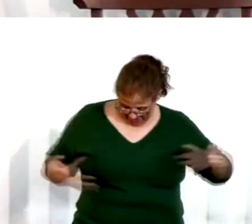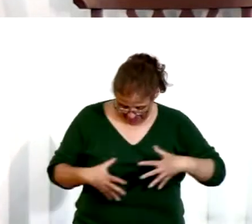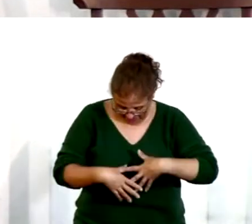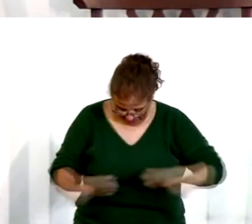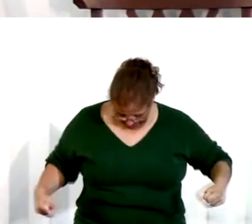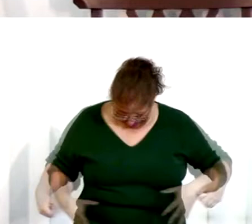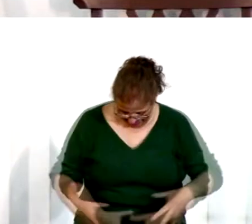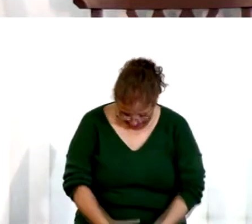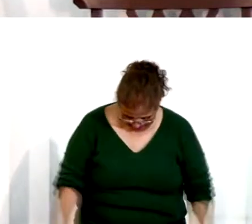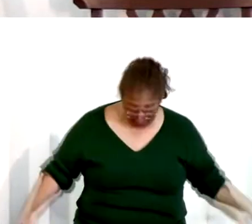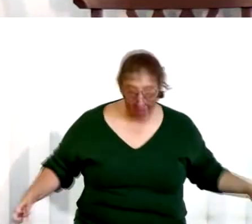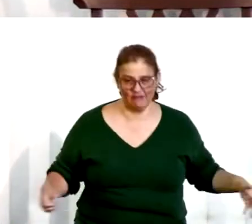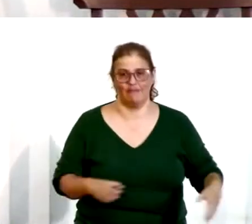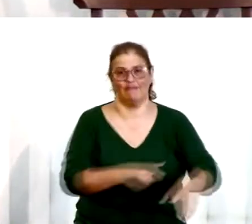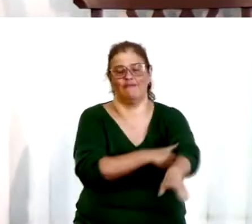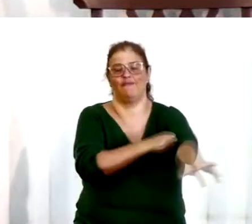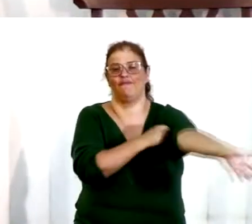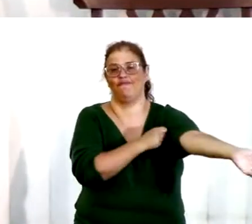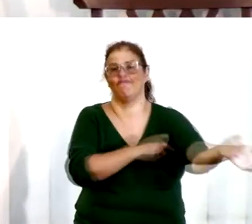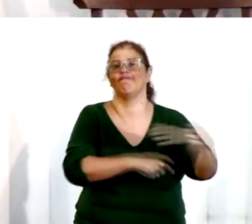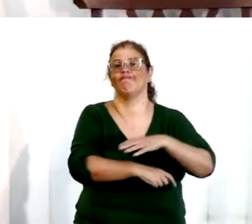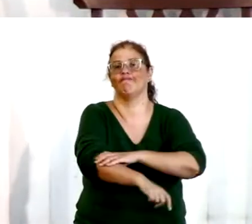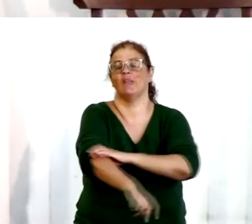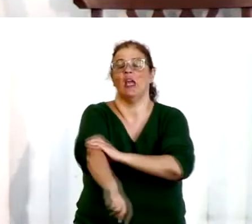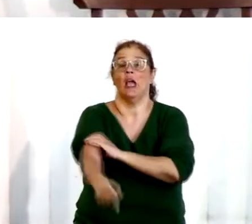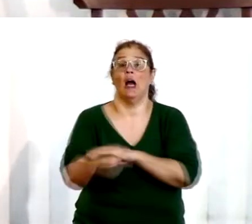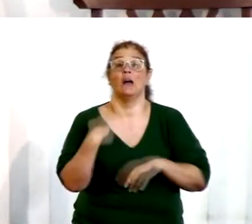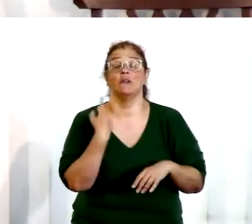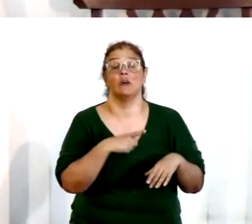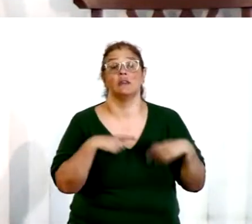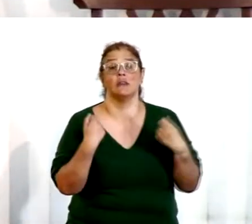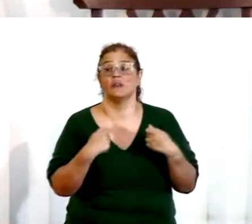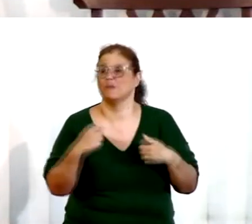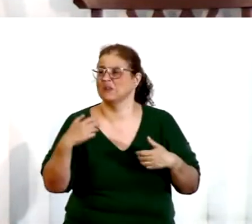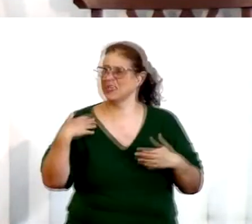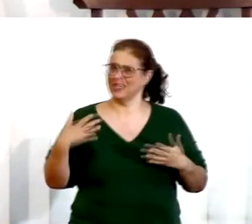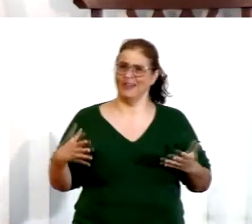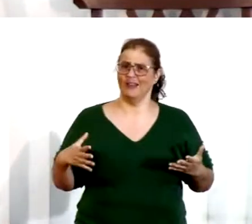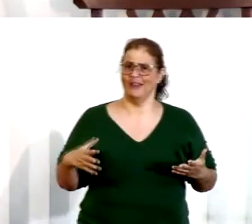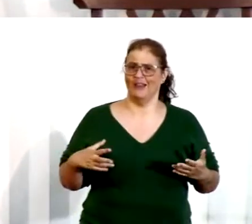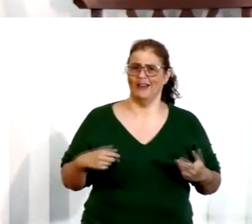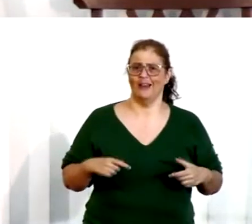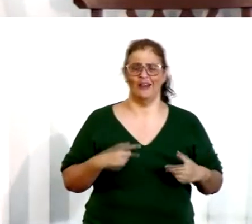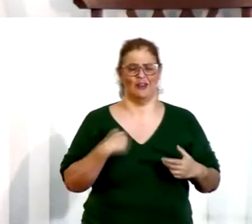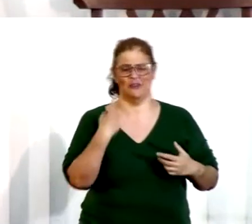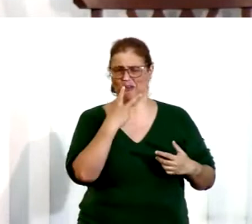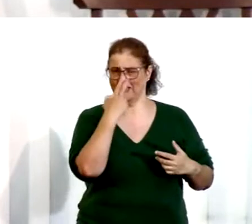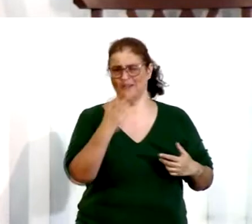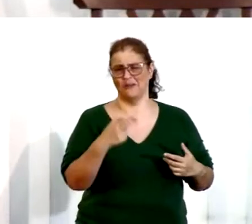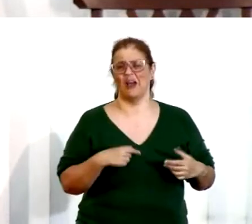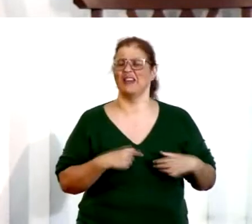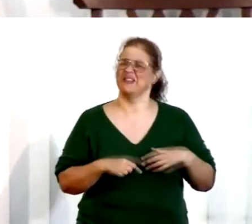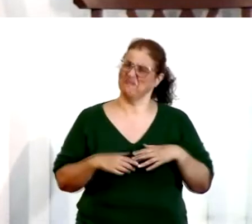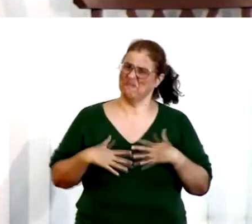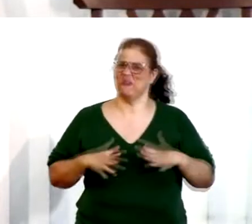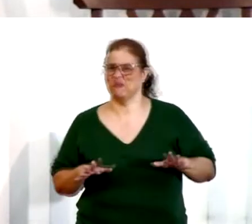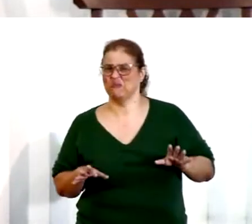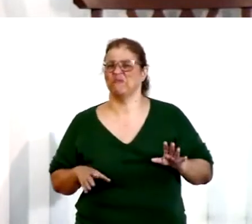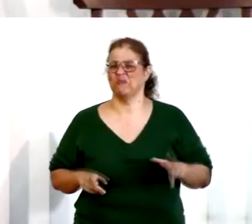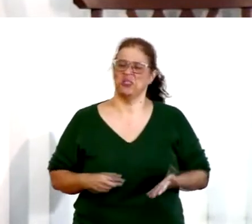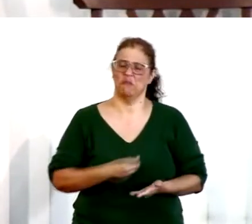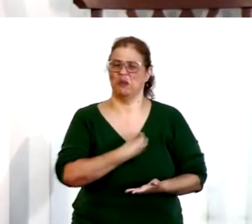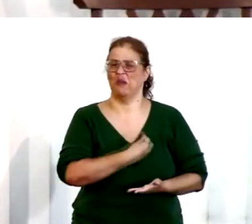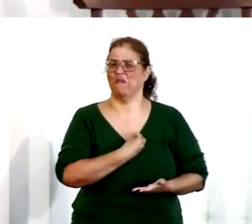sobre isso. E acho que a gente pode seguir nossa vida do jeito que a gente é, como a gente aprendeu e tal. Mas veja o que o autor aos Hebreus